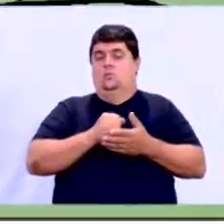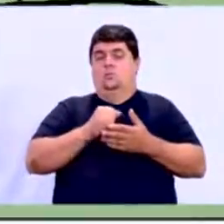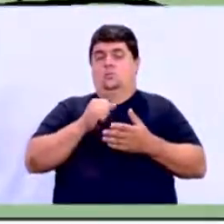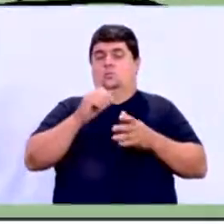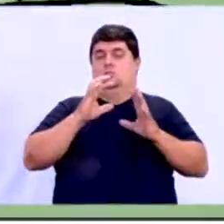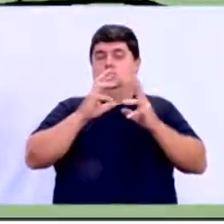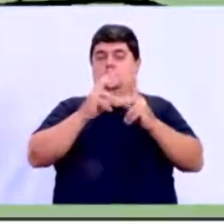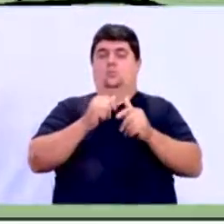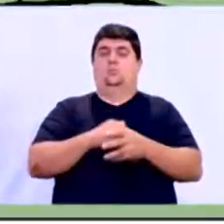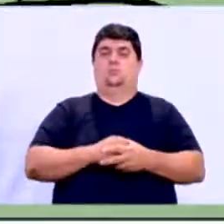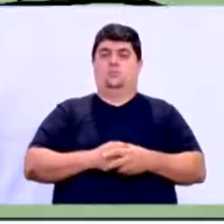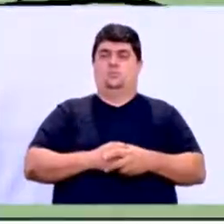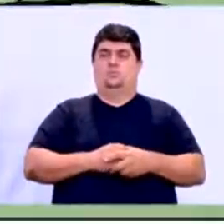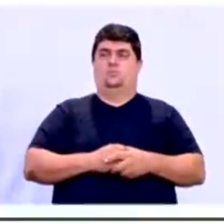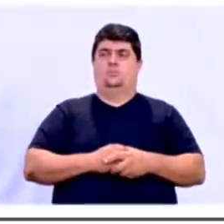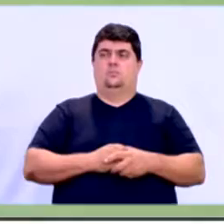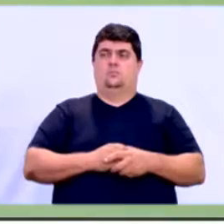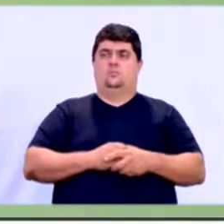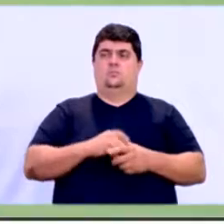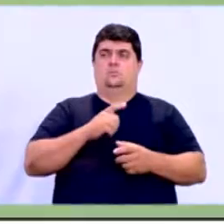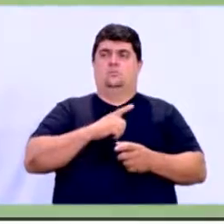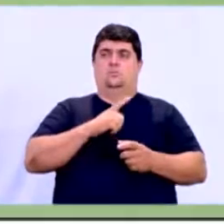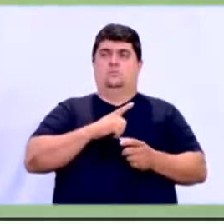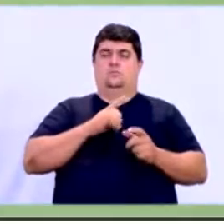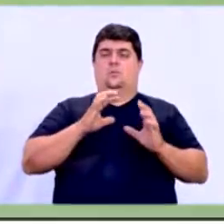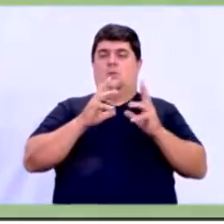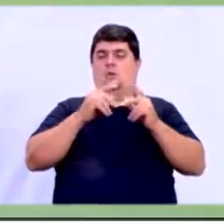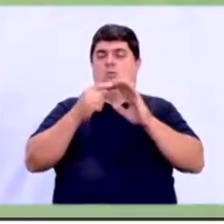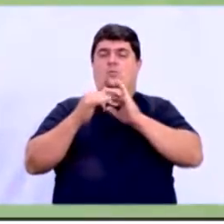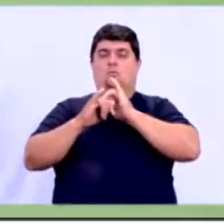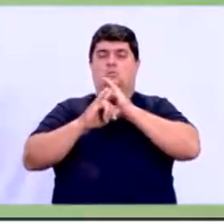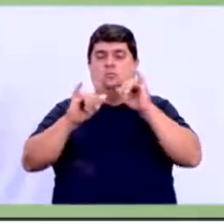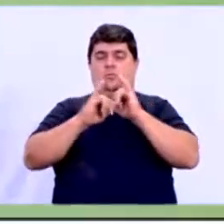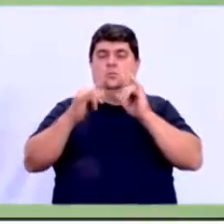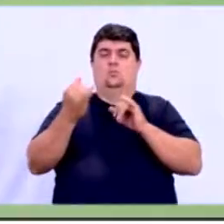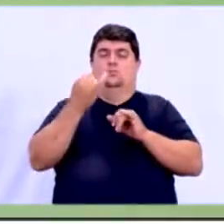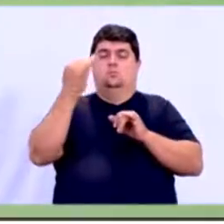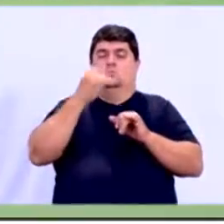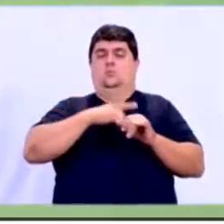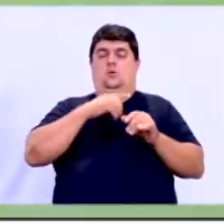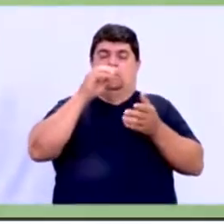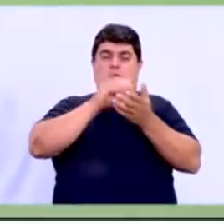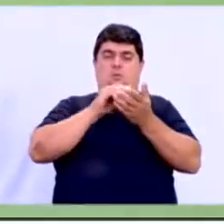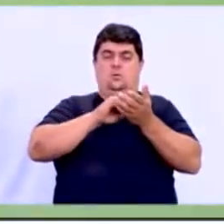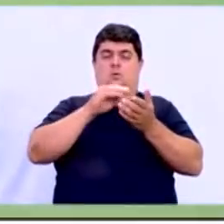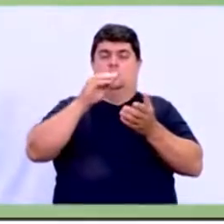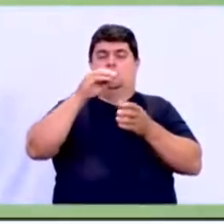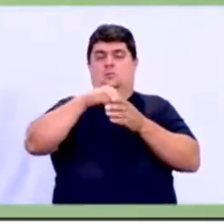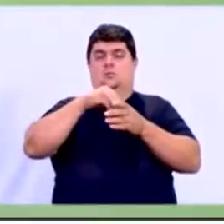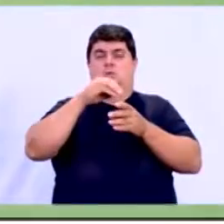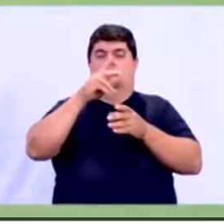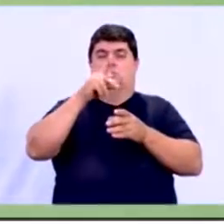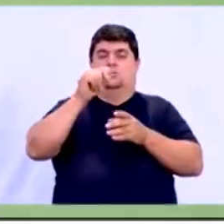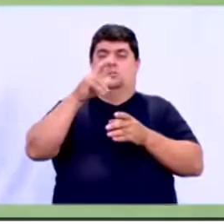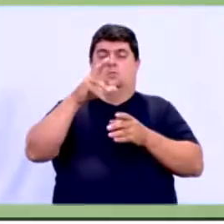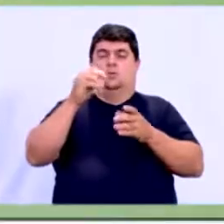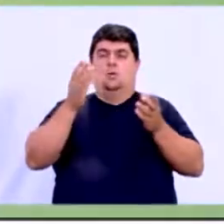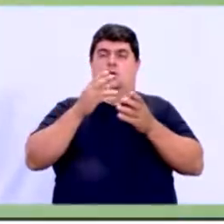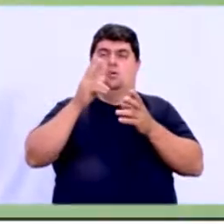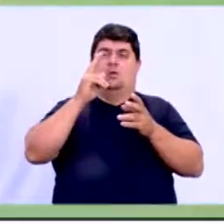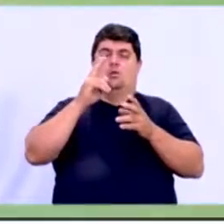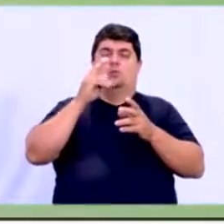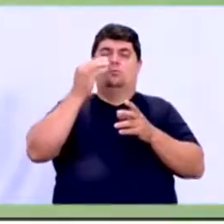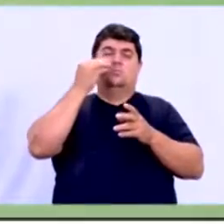negócio, certo? Então, isso tudo, todas as informações contém no plano de negócio. Agora nós veremos um pouco sobre a